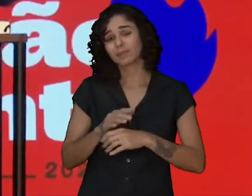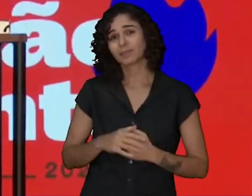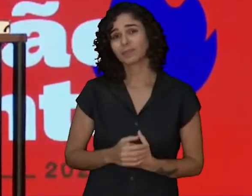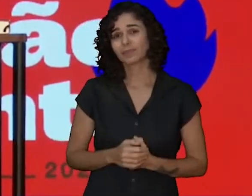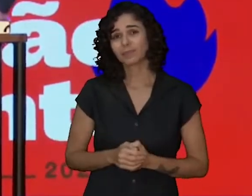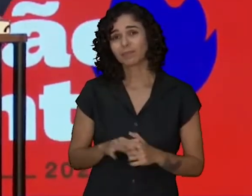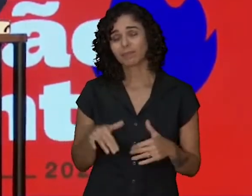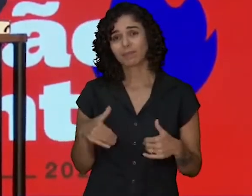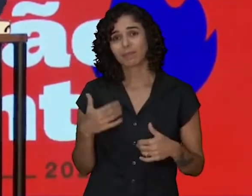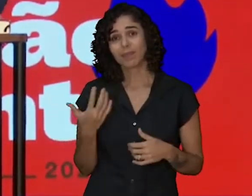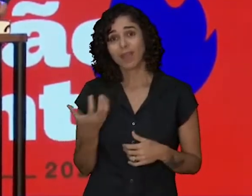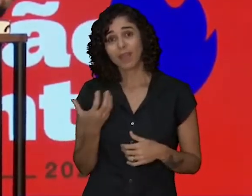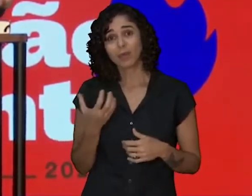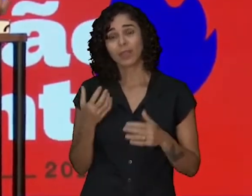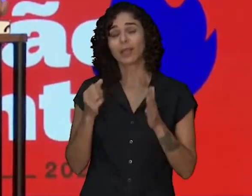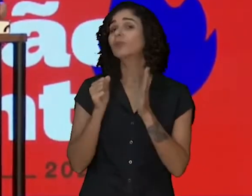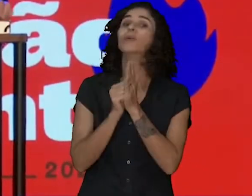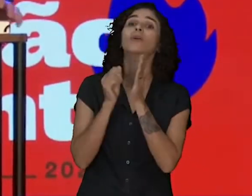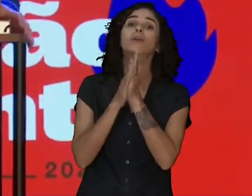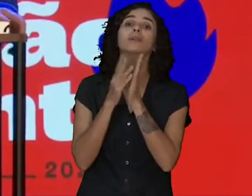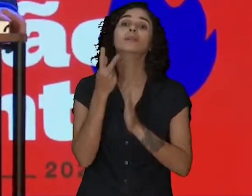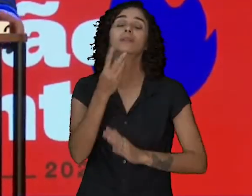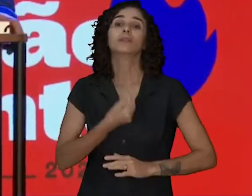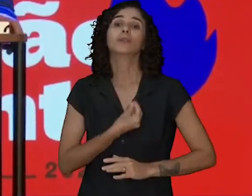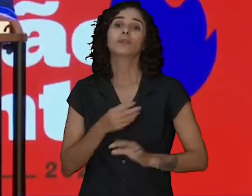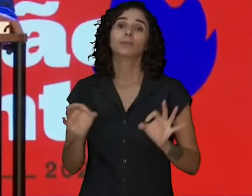Então, quero orar com você para terminar aqui.